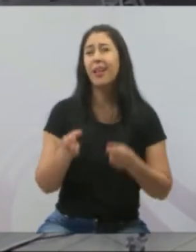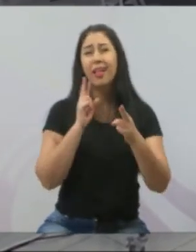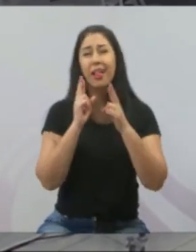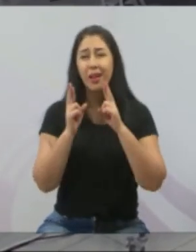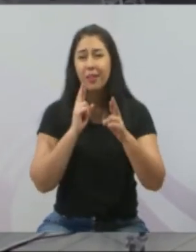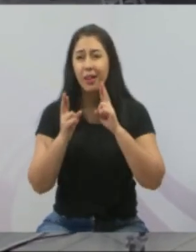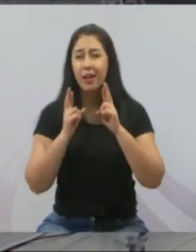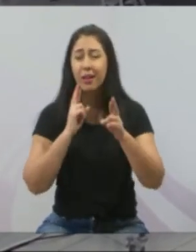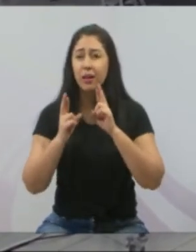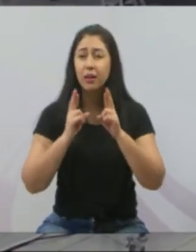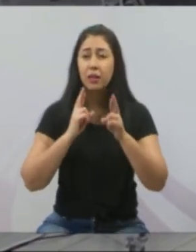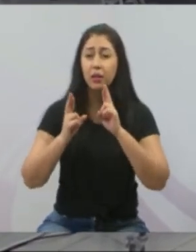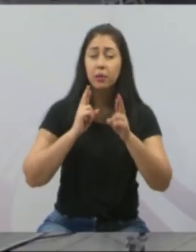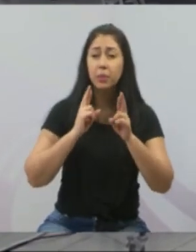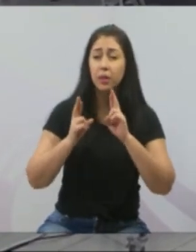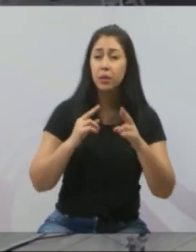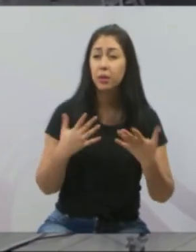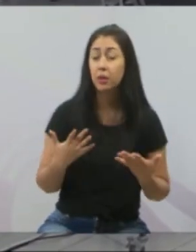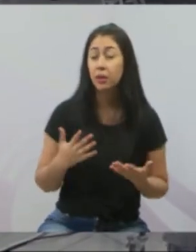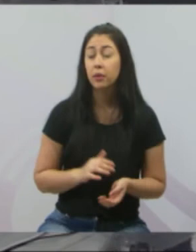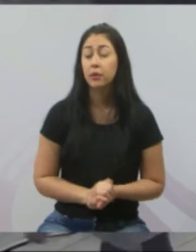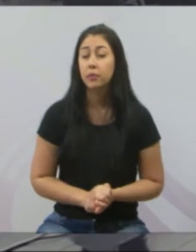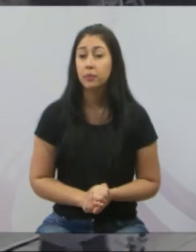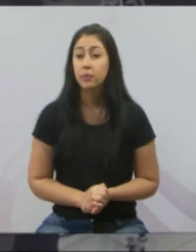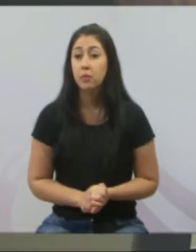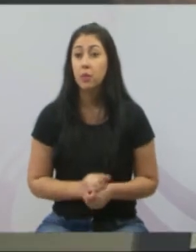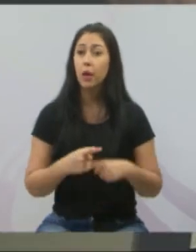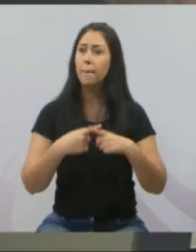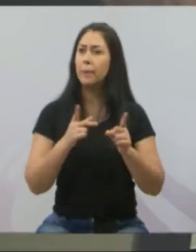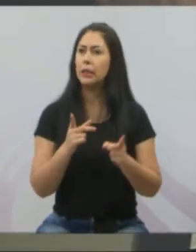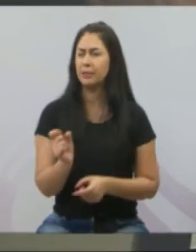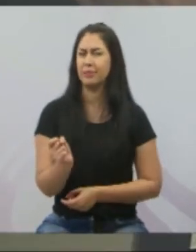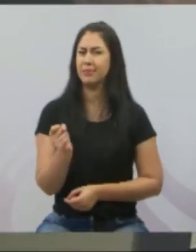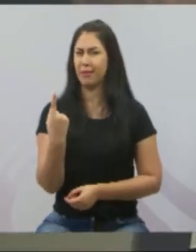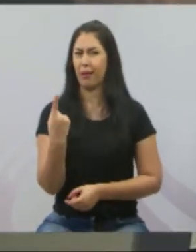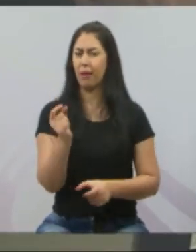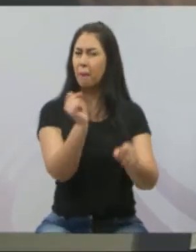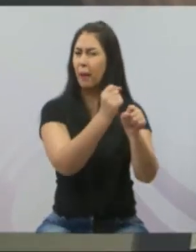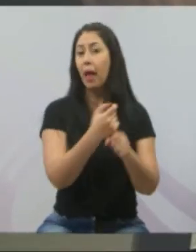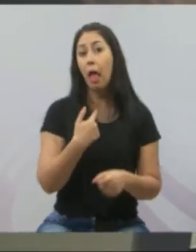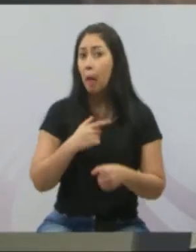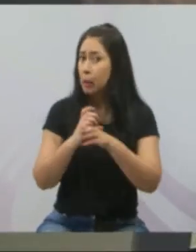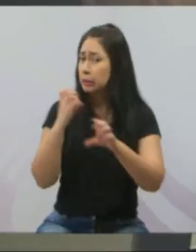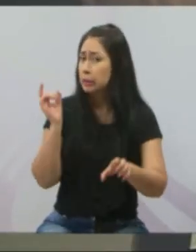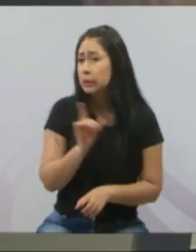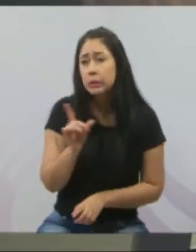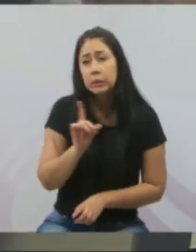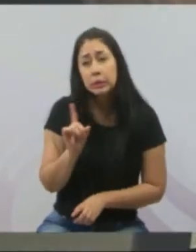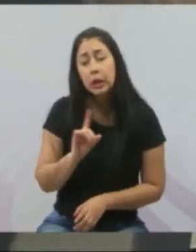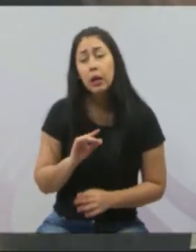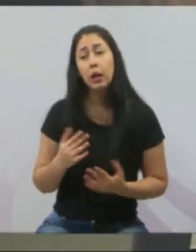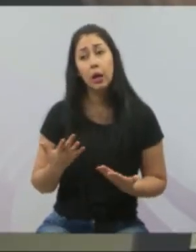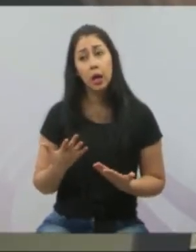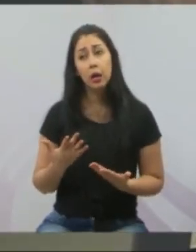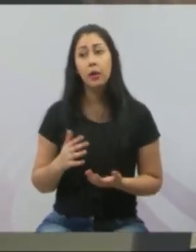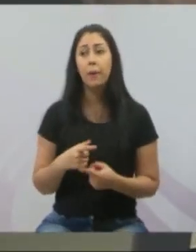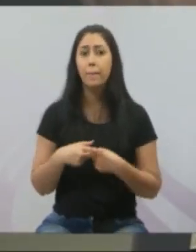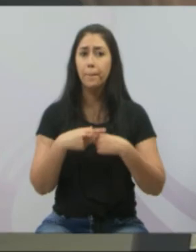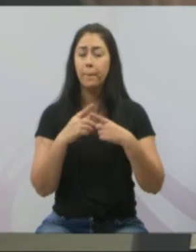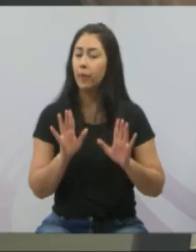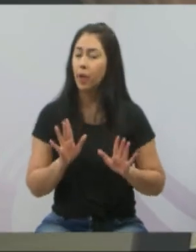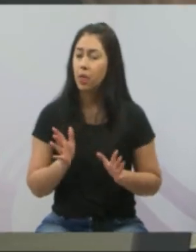e normas do edital de chamamento público, e dentre as normas consta a obrigatoriedade da licença da vigilância sanitária. No